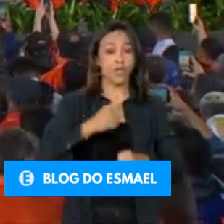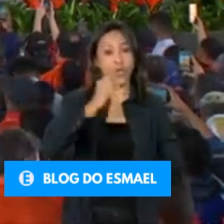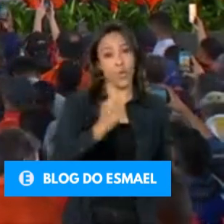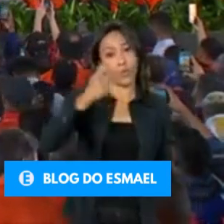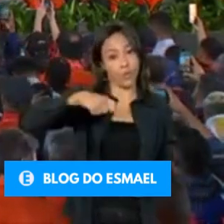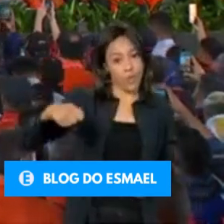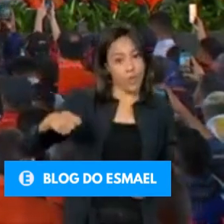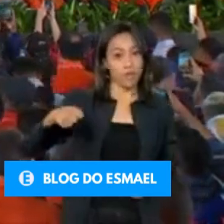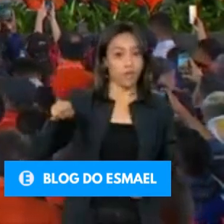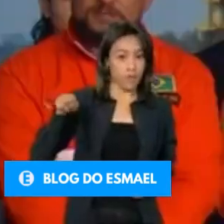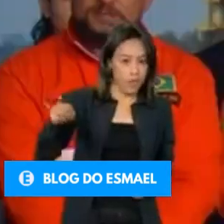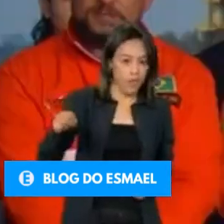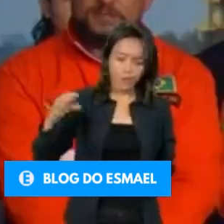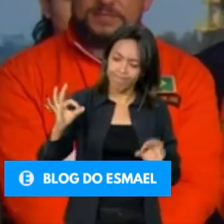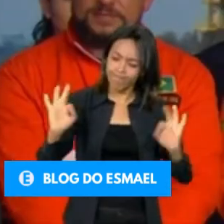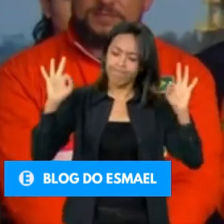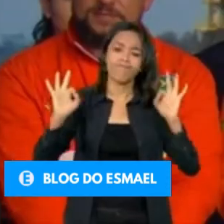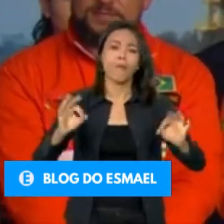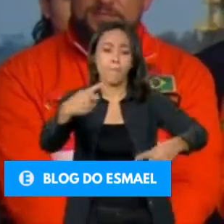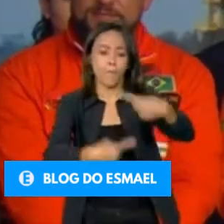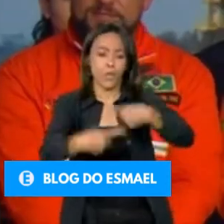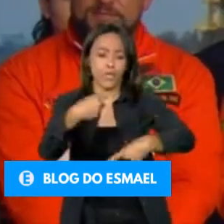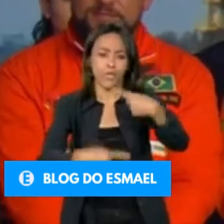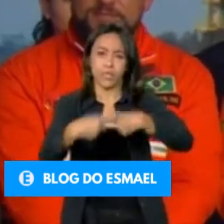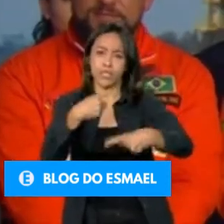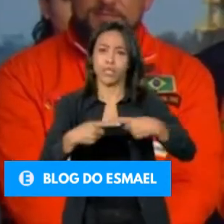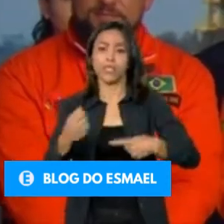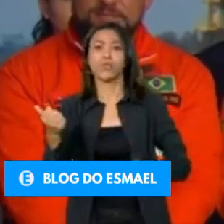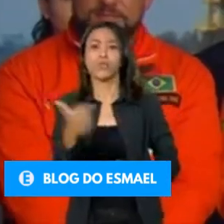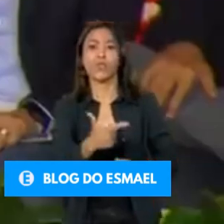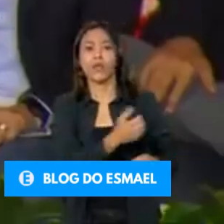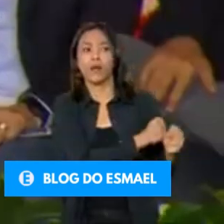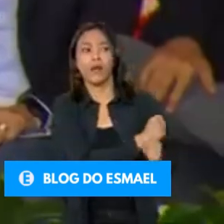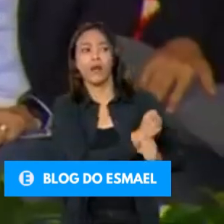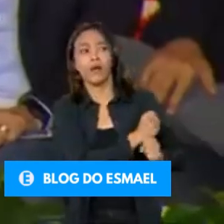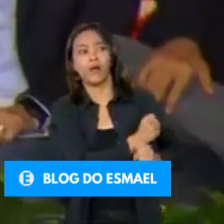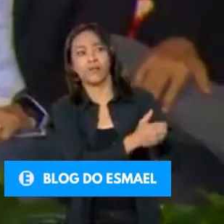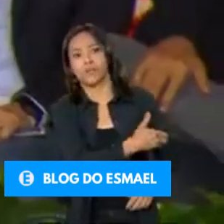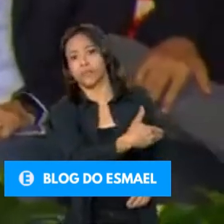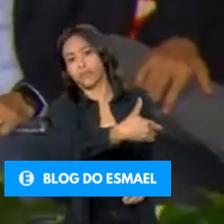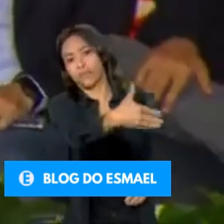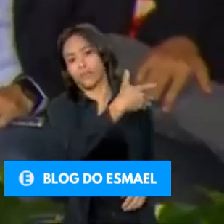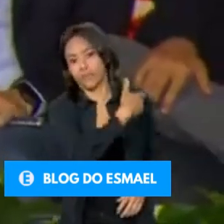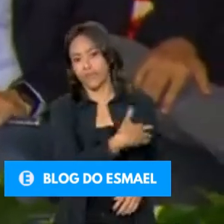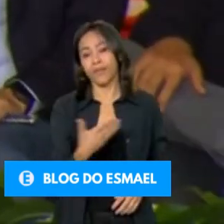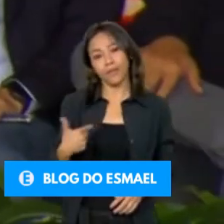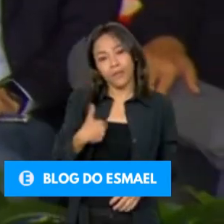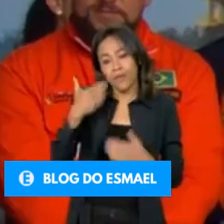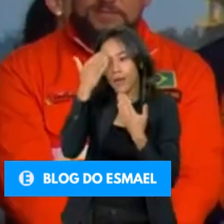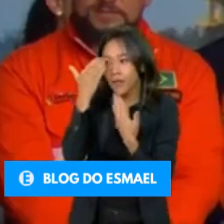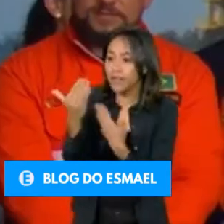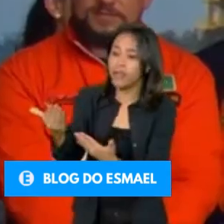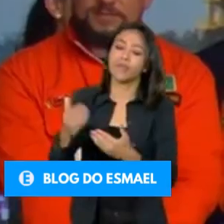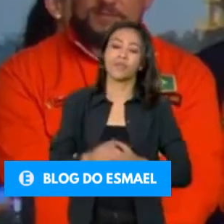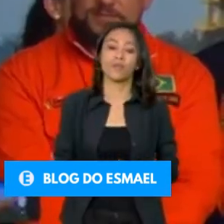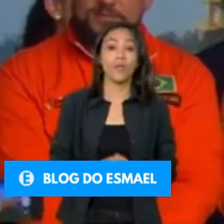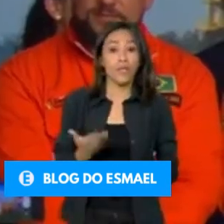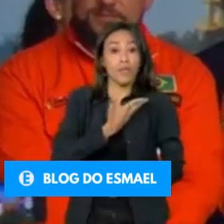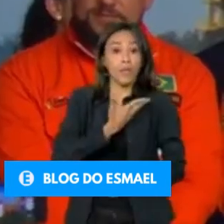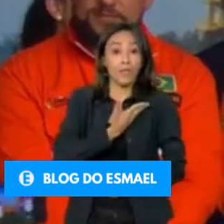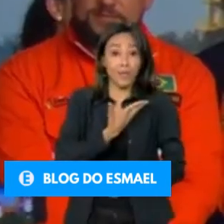certamente, já foi realizado mais políticas públicas do que em muitos outros anos. Então, meus agradecimentos. E o meu querido